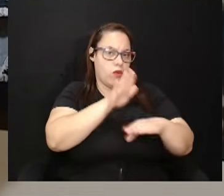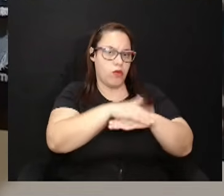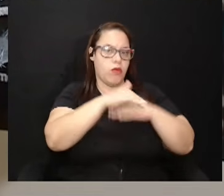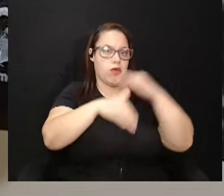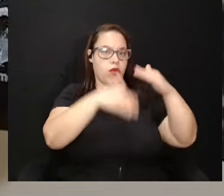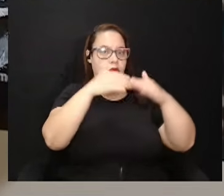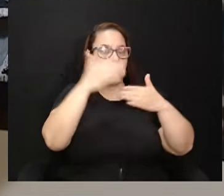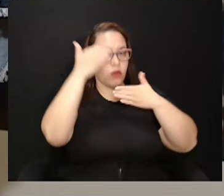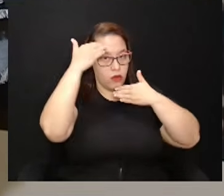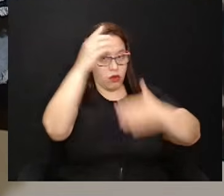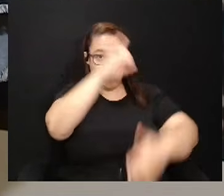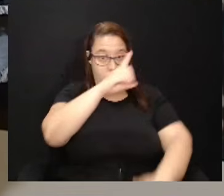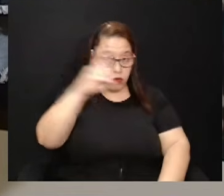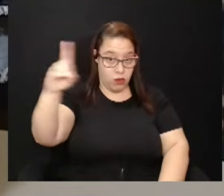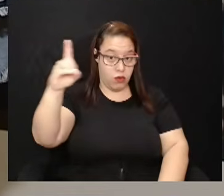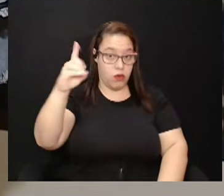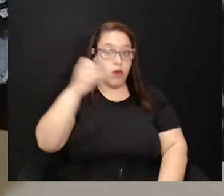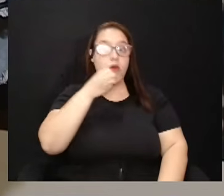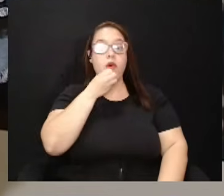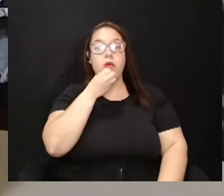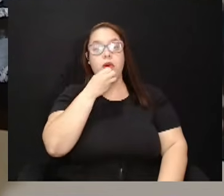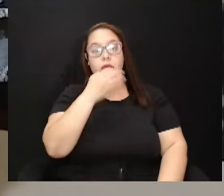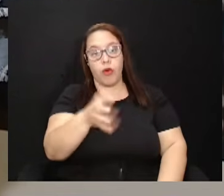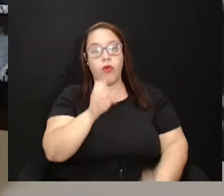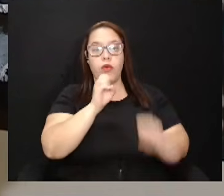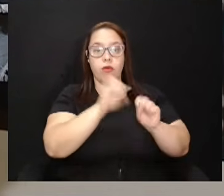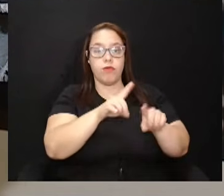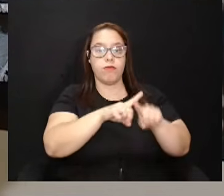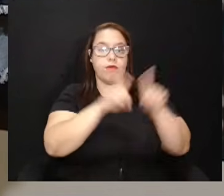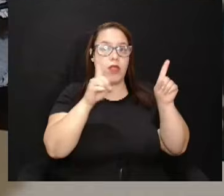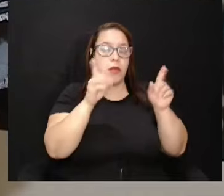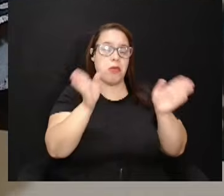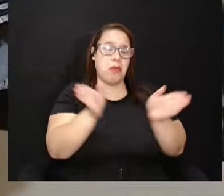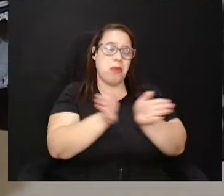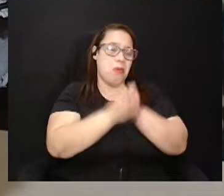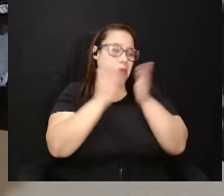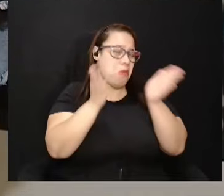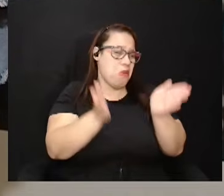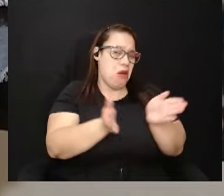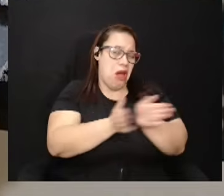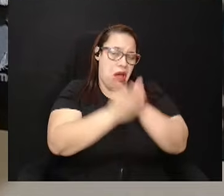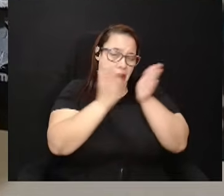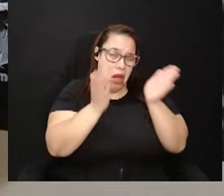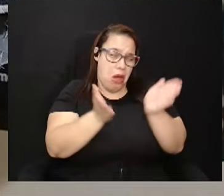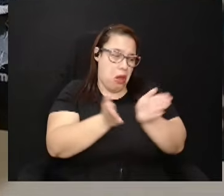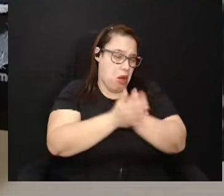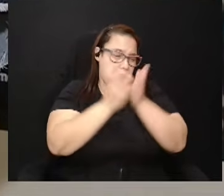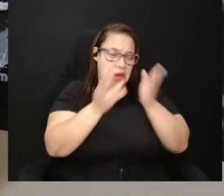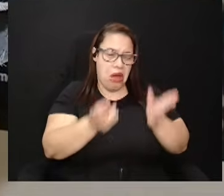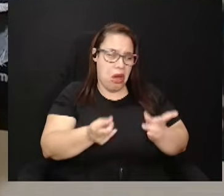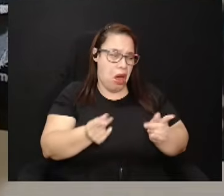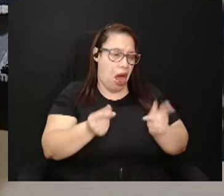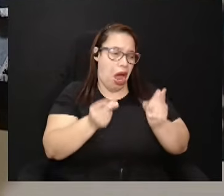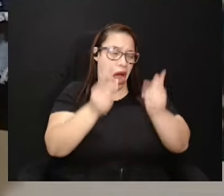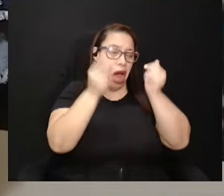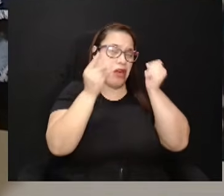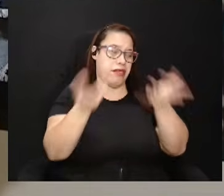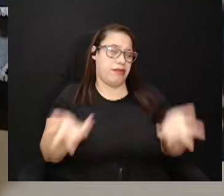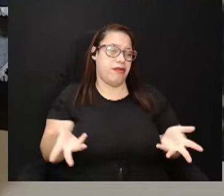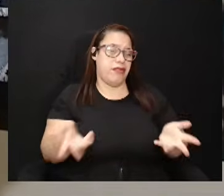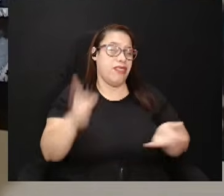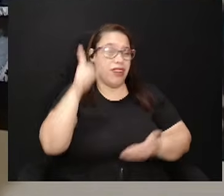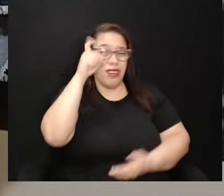Deus eu tive uma boa educação, porém muito pobre. Pobre economicamente, situações